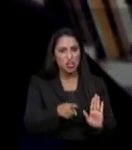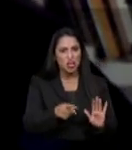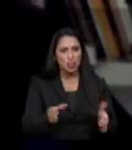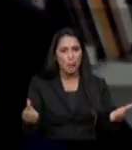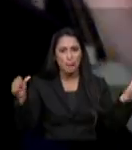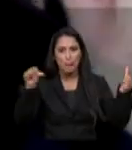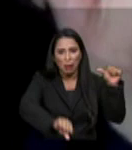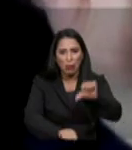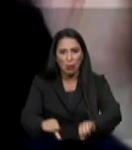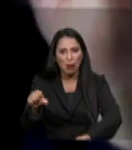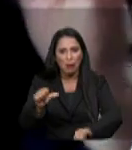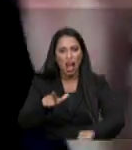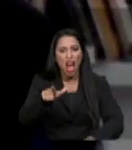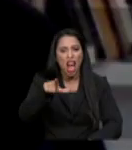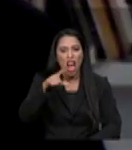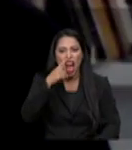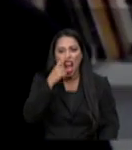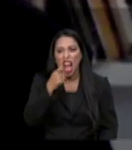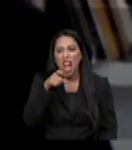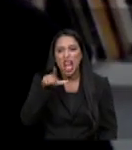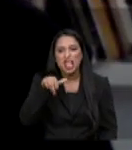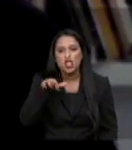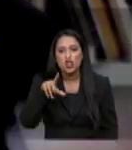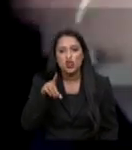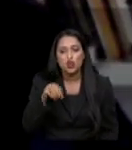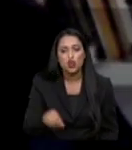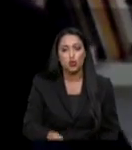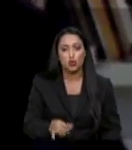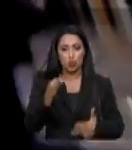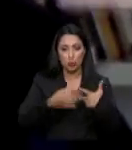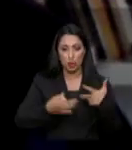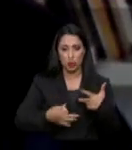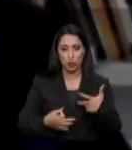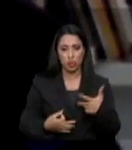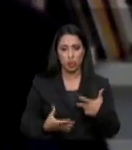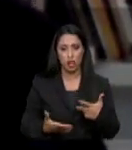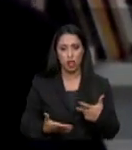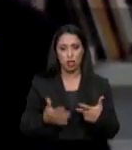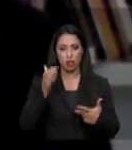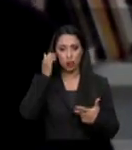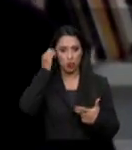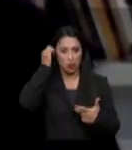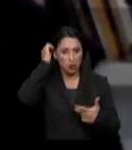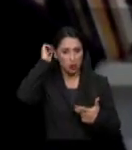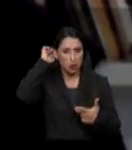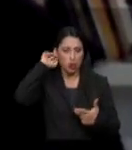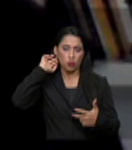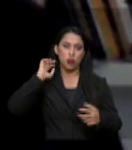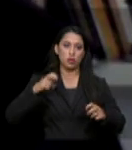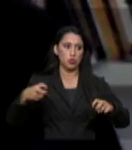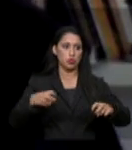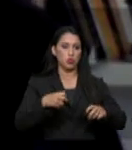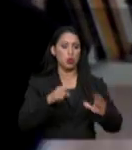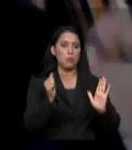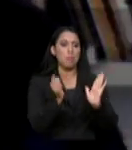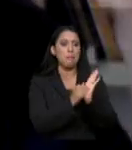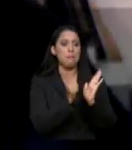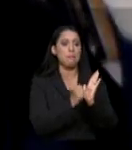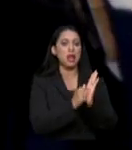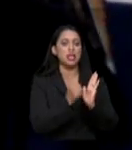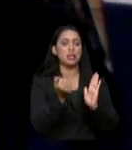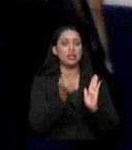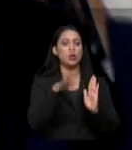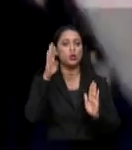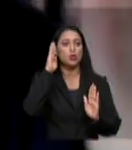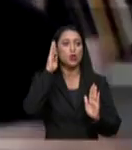do Poder Judiciário o lixo do Poder Judiciário e aí quando bater um cabo e um soldado na porta de vocês não